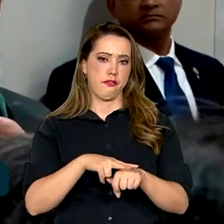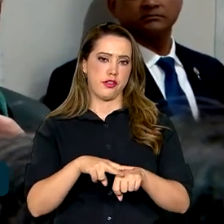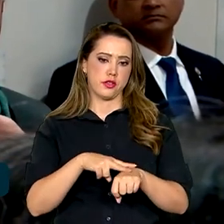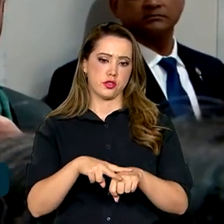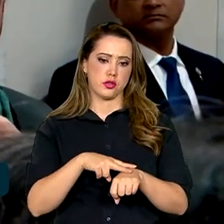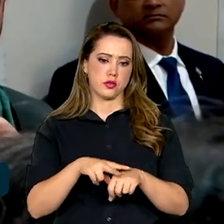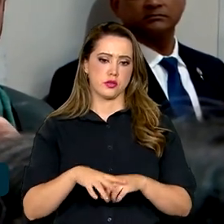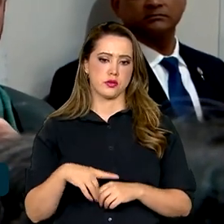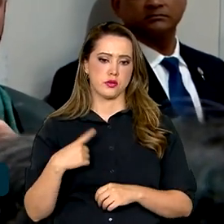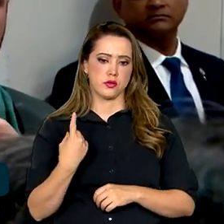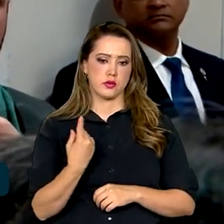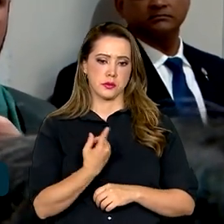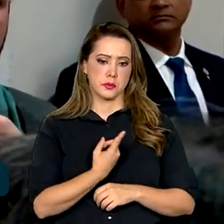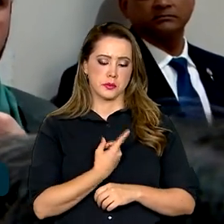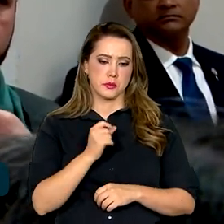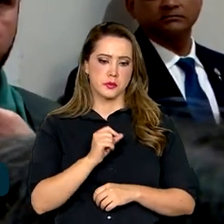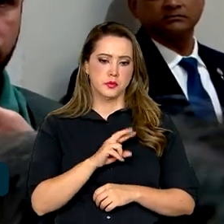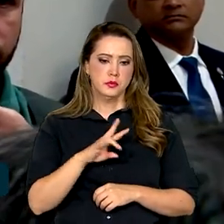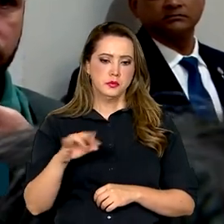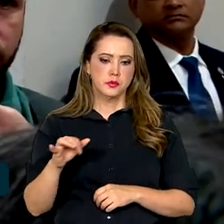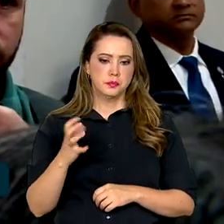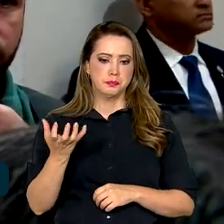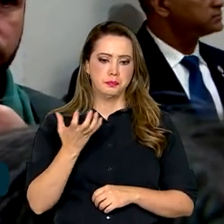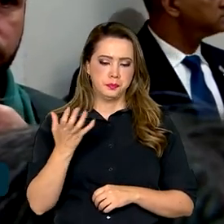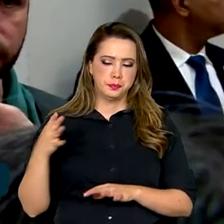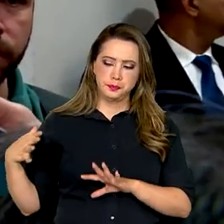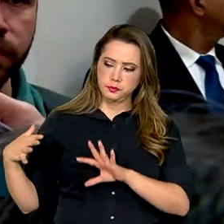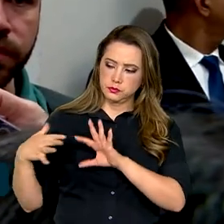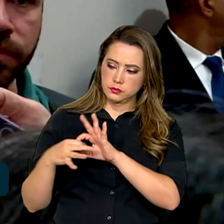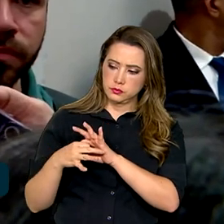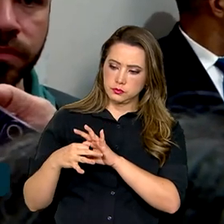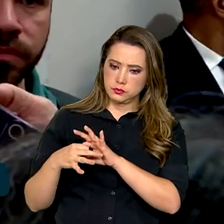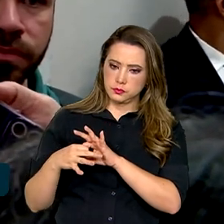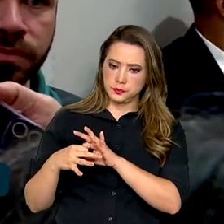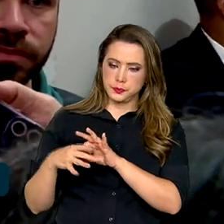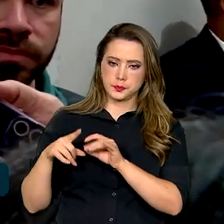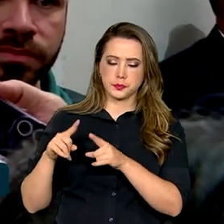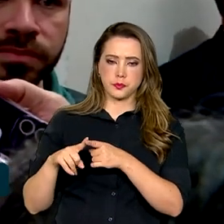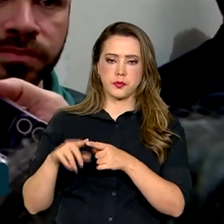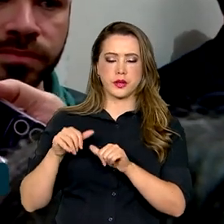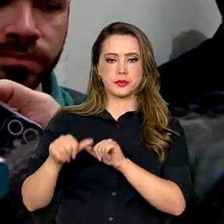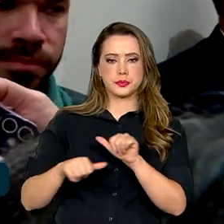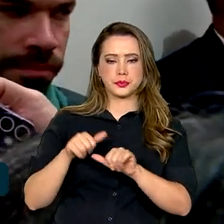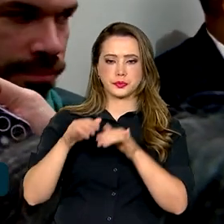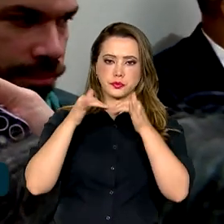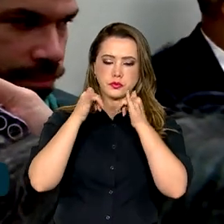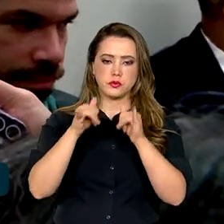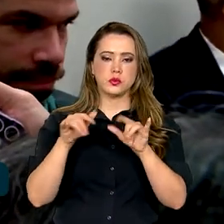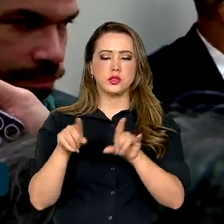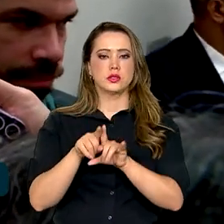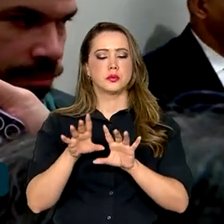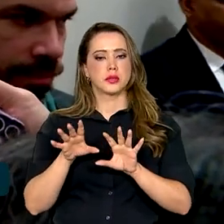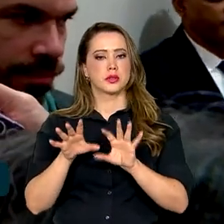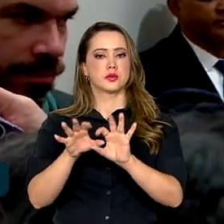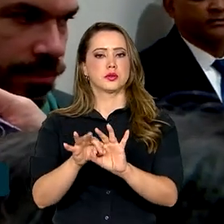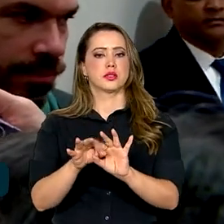né? Então nós vamos tentar unir a transição energética